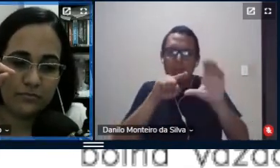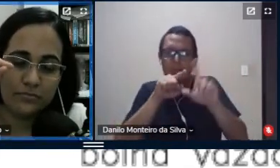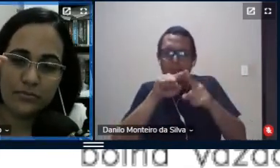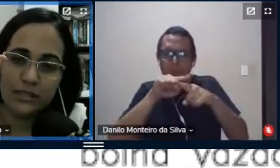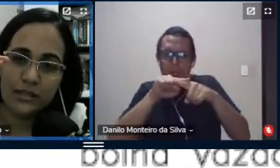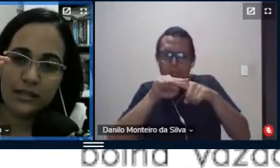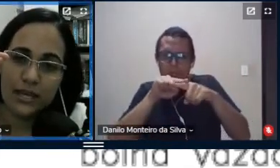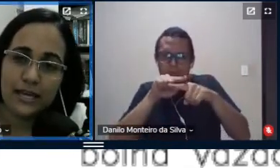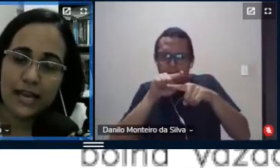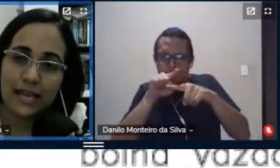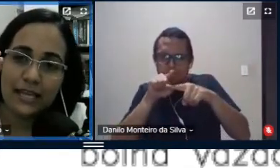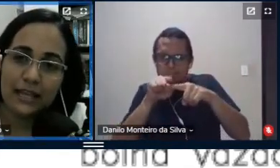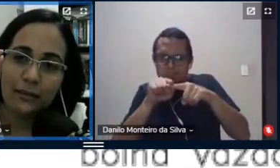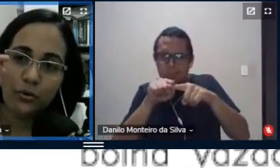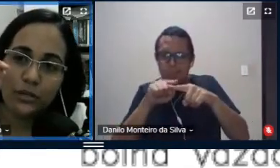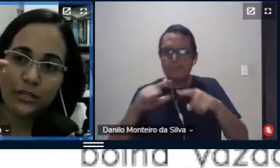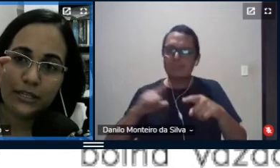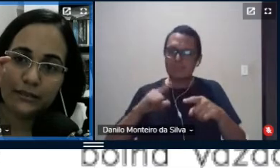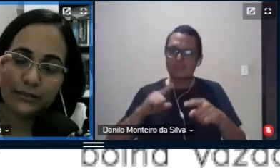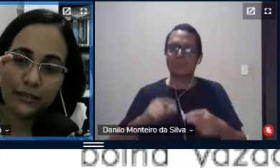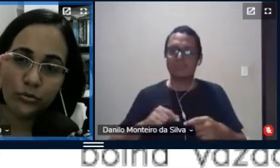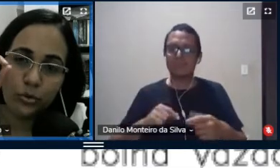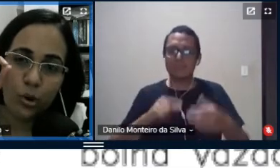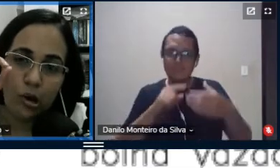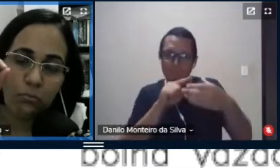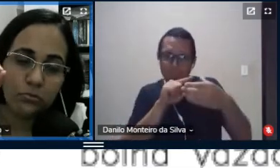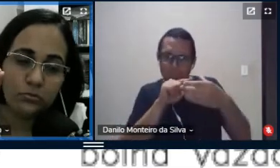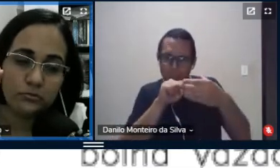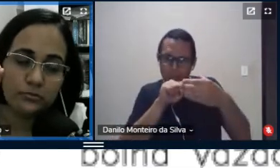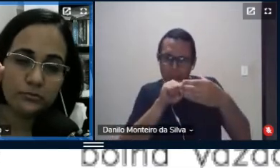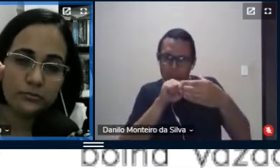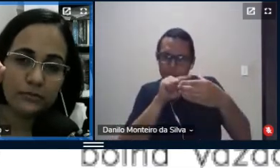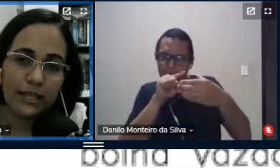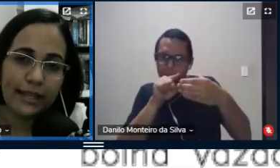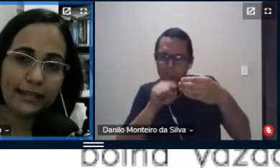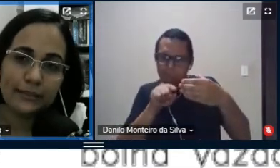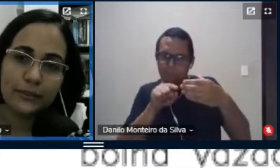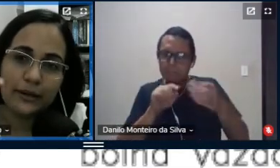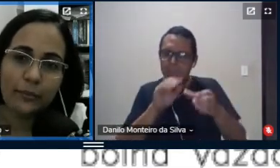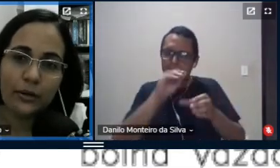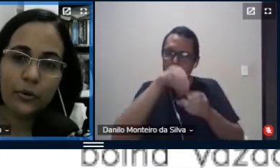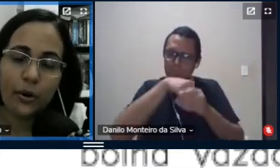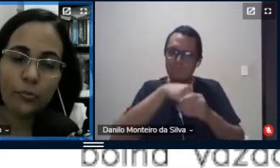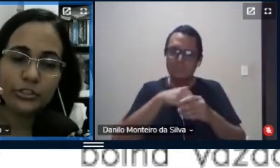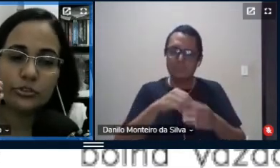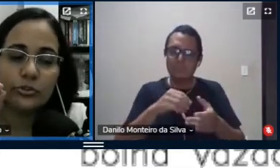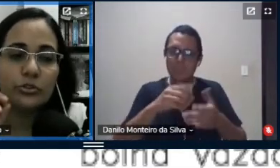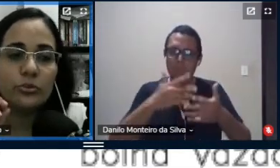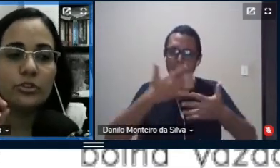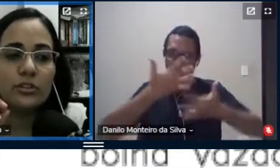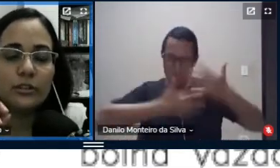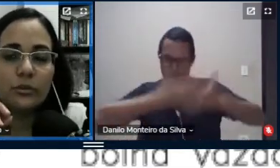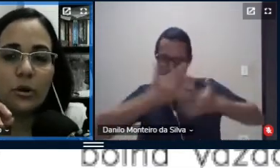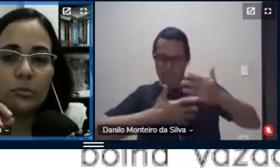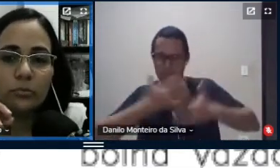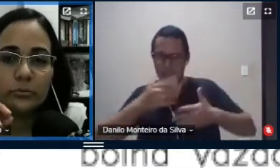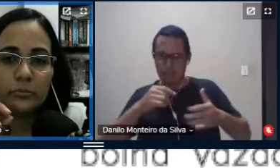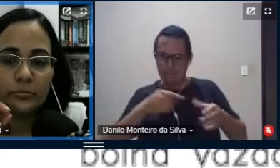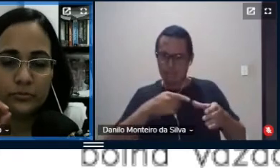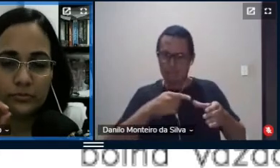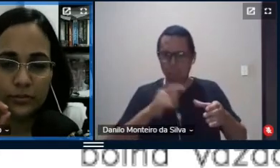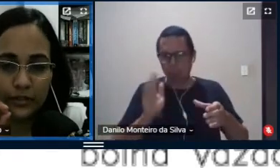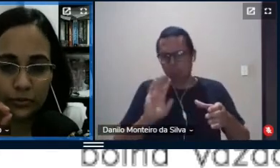Né? Aquela bolinha dentro do copo, ela não atrapalha o copo, a gente continua utilizando o